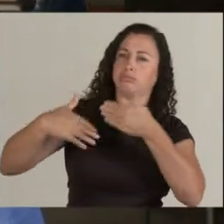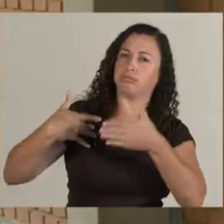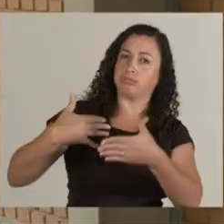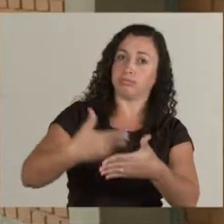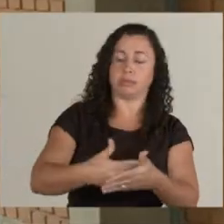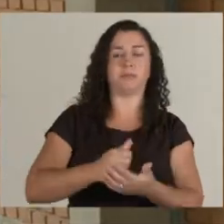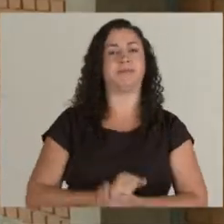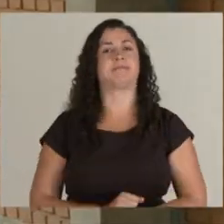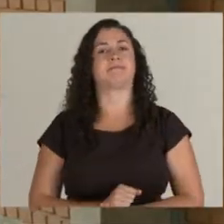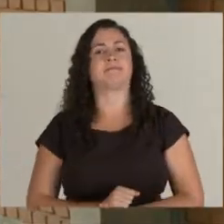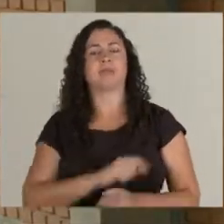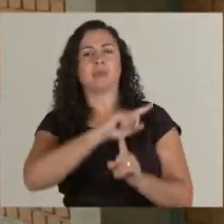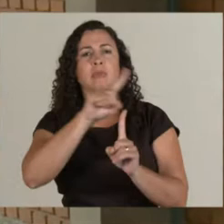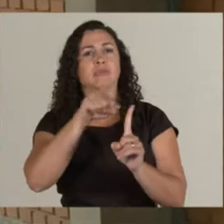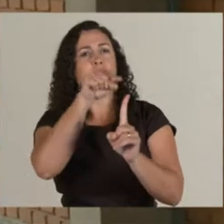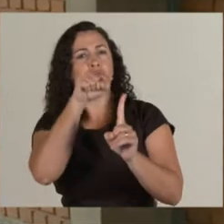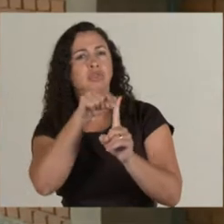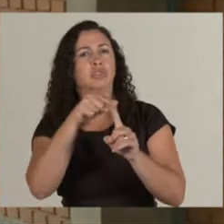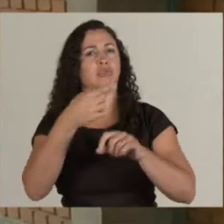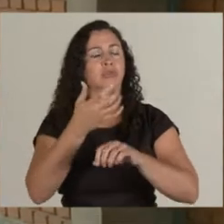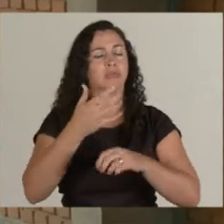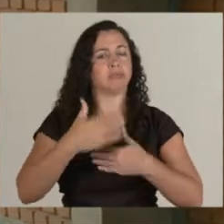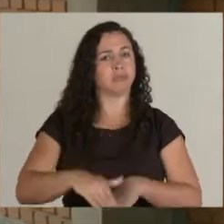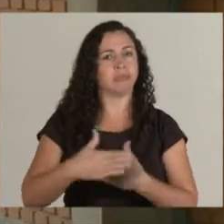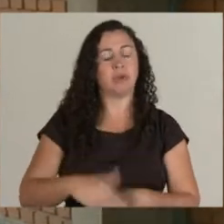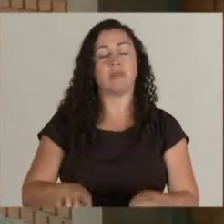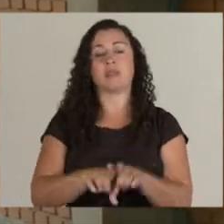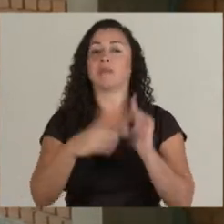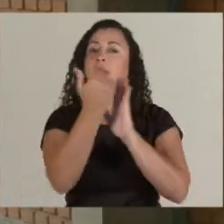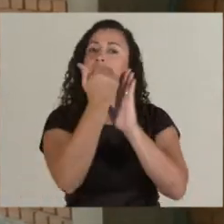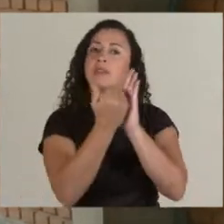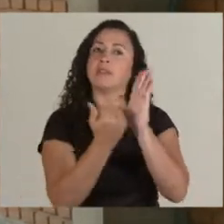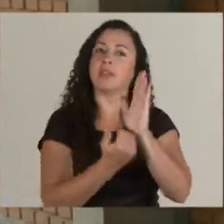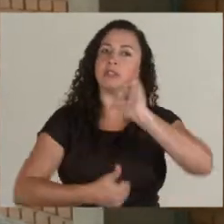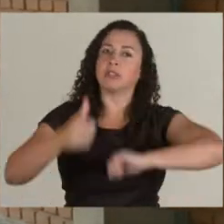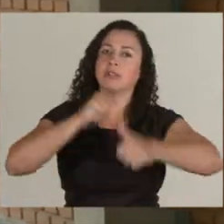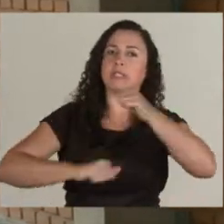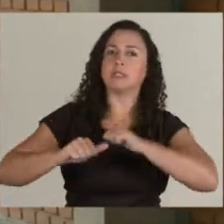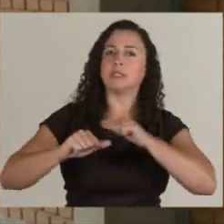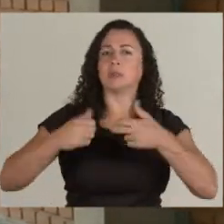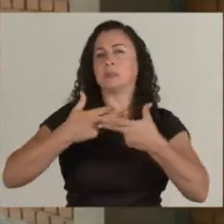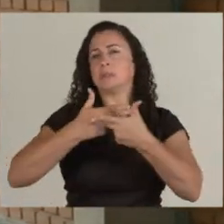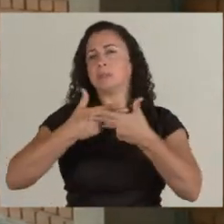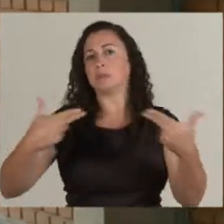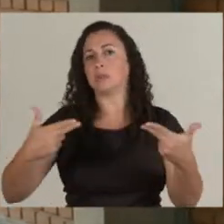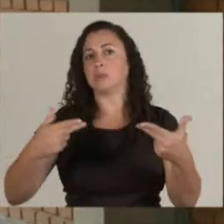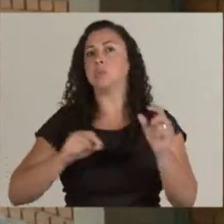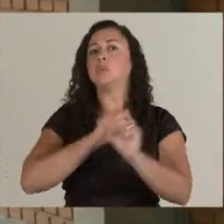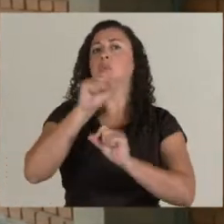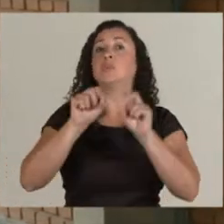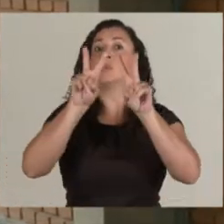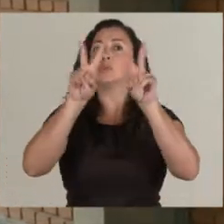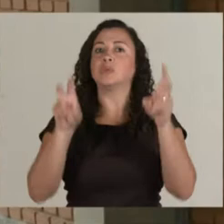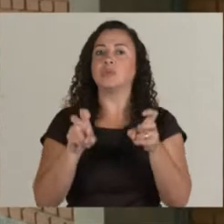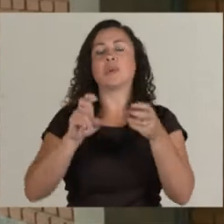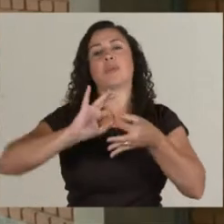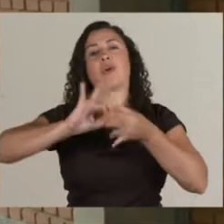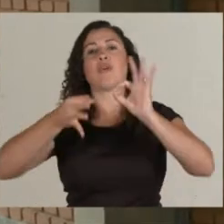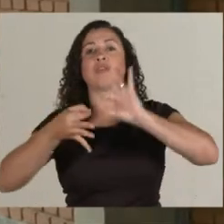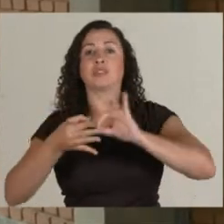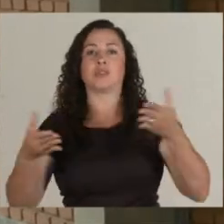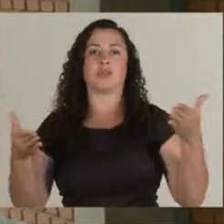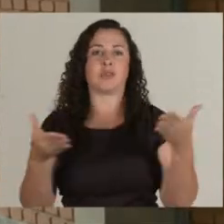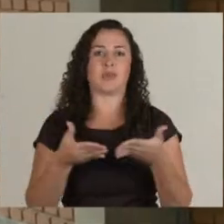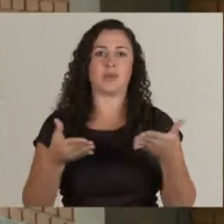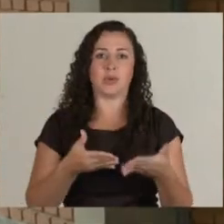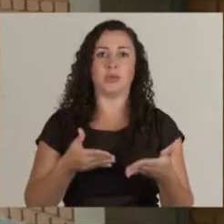construiu. Objetivos à prova, critérios de avaliação, o que se espera de um candidato? Esse é um pouco do conteúdo das oficinas